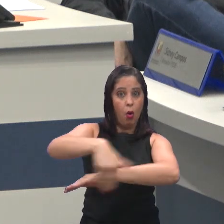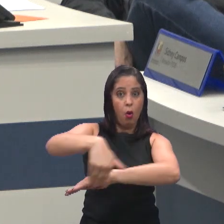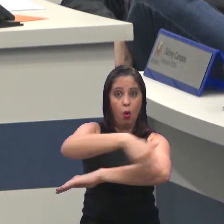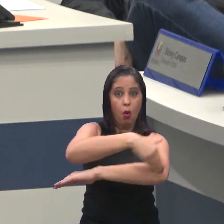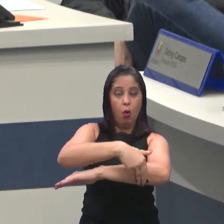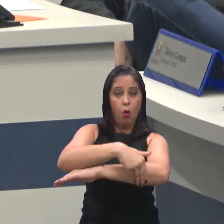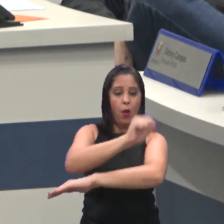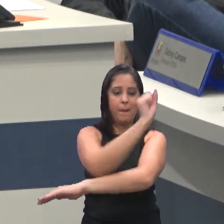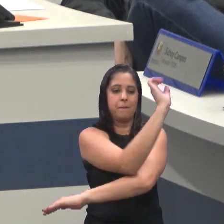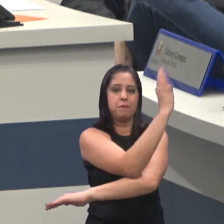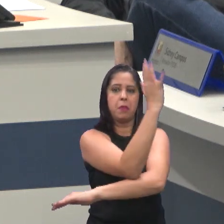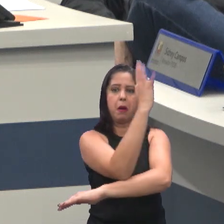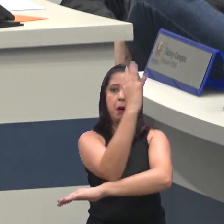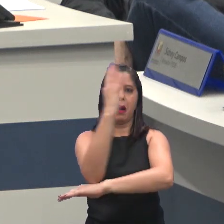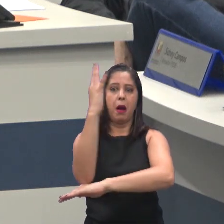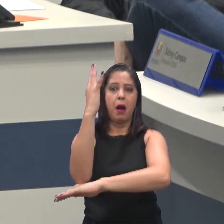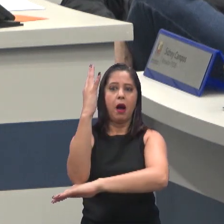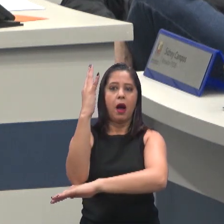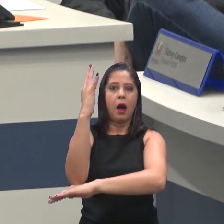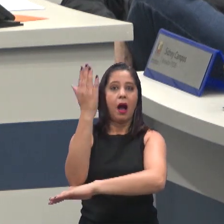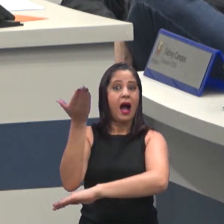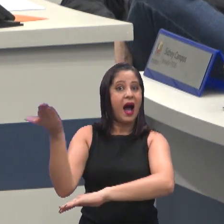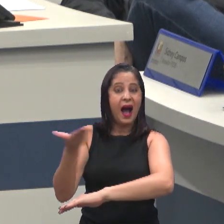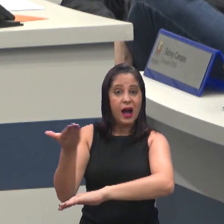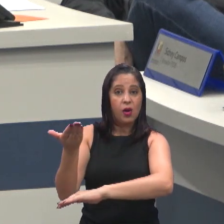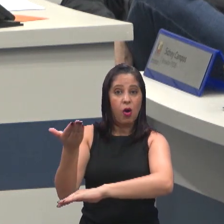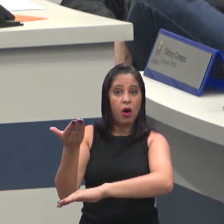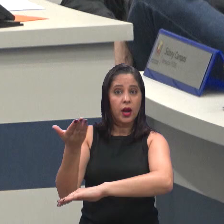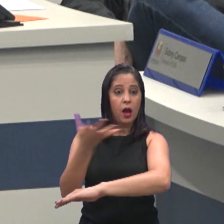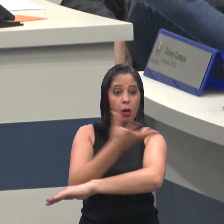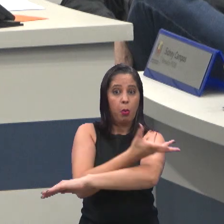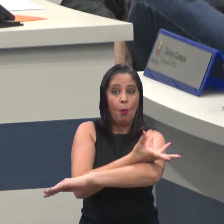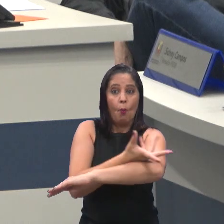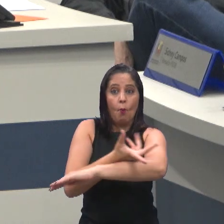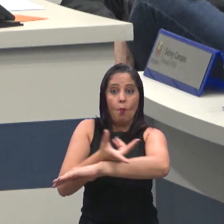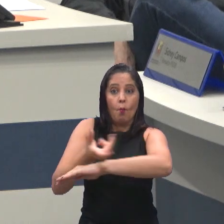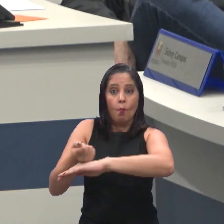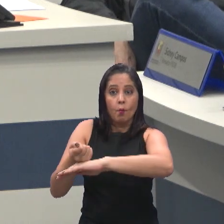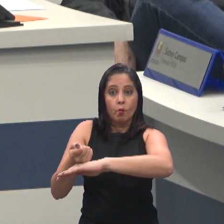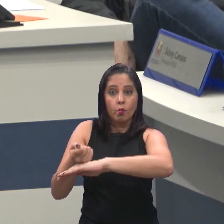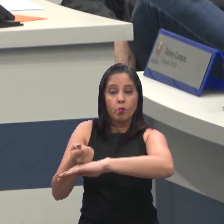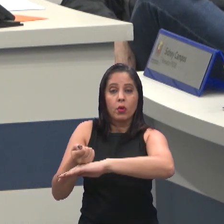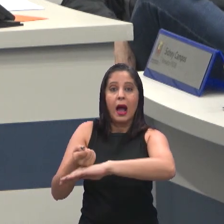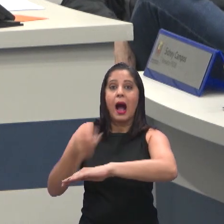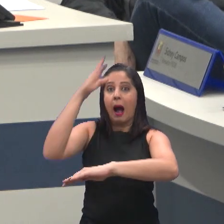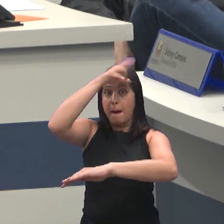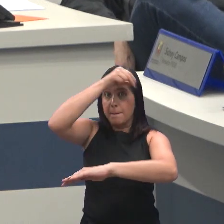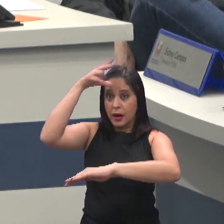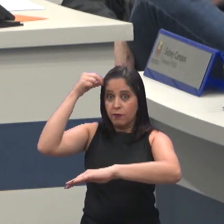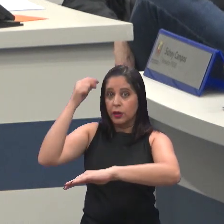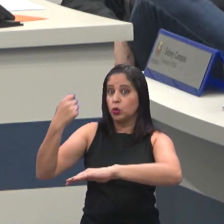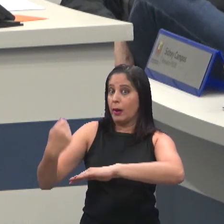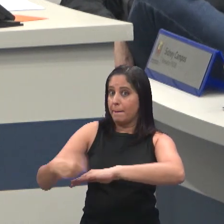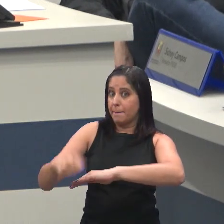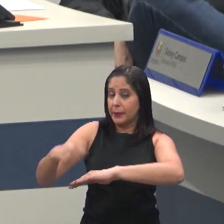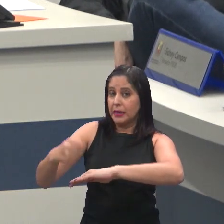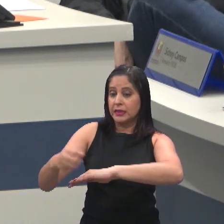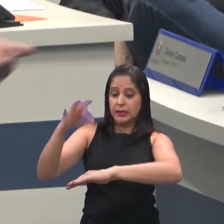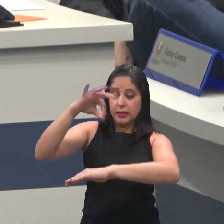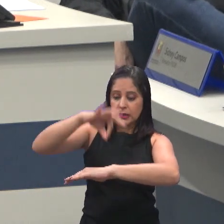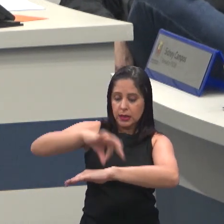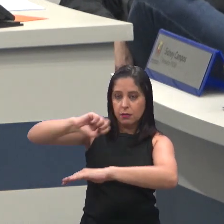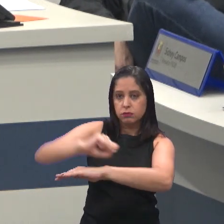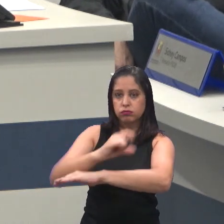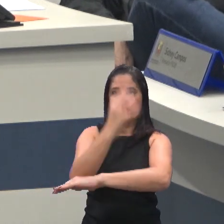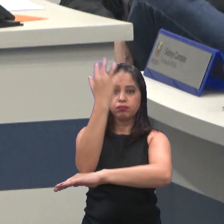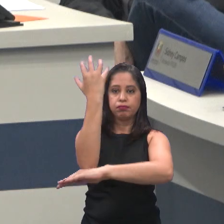não tem árvores nessas ruas. E entendo também que a Prefeitura precisa fazer essa reposição e um plano adequado para retirar